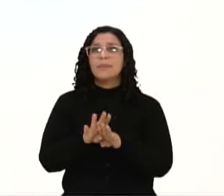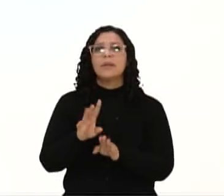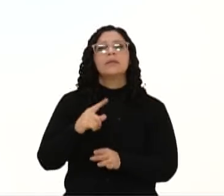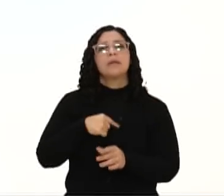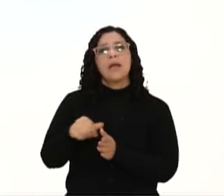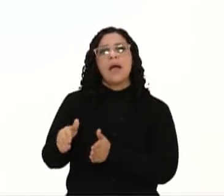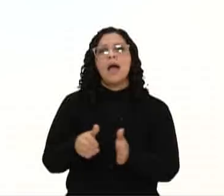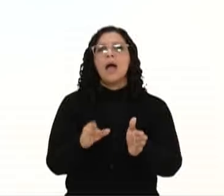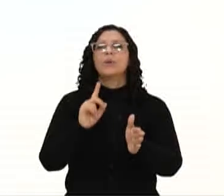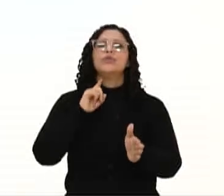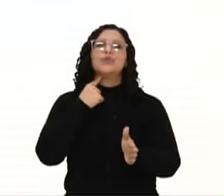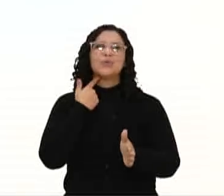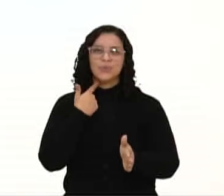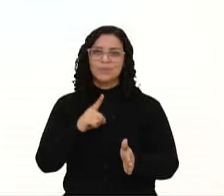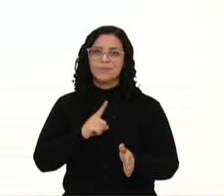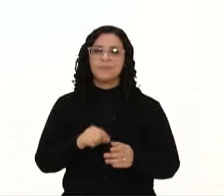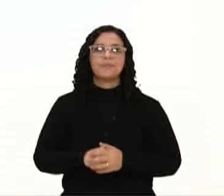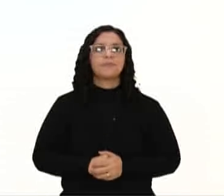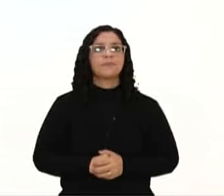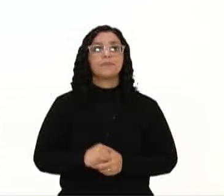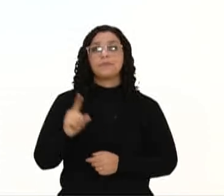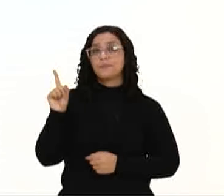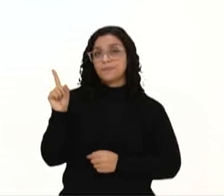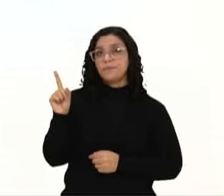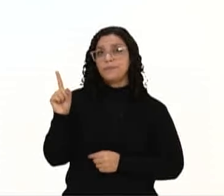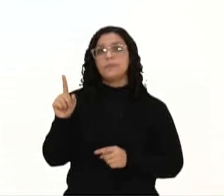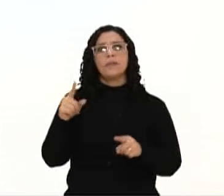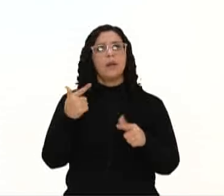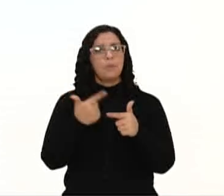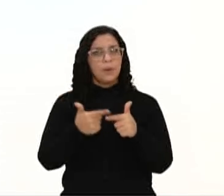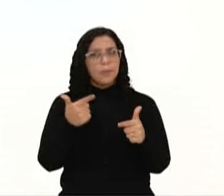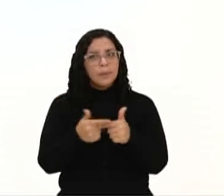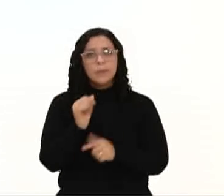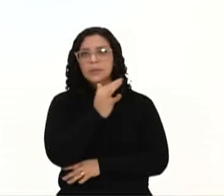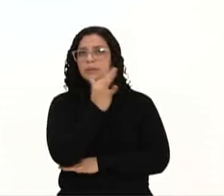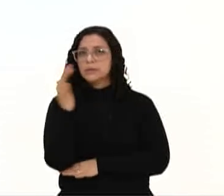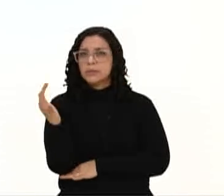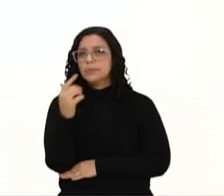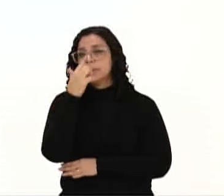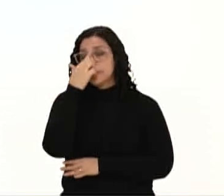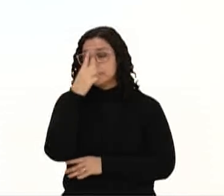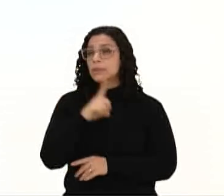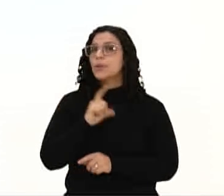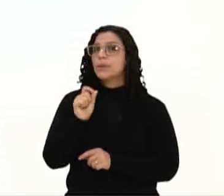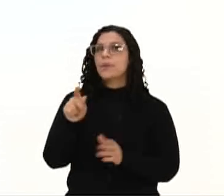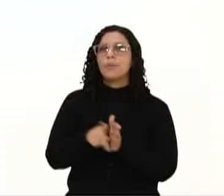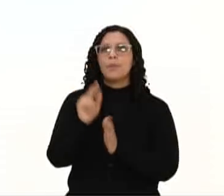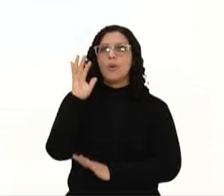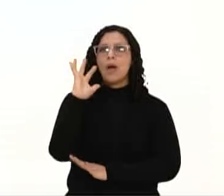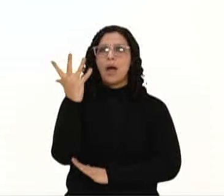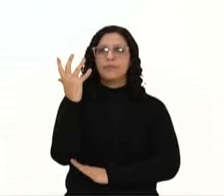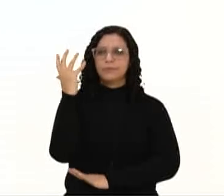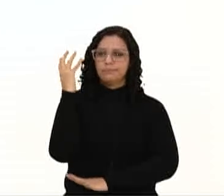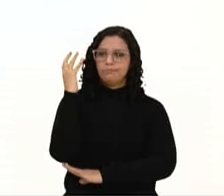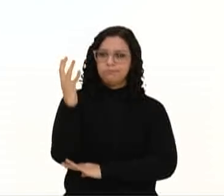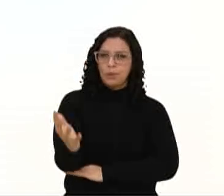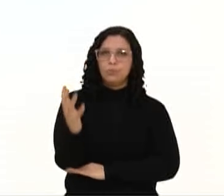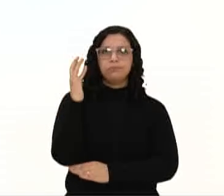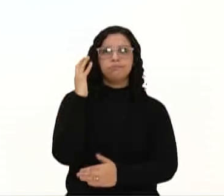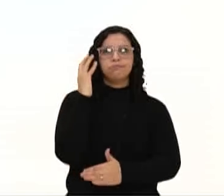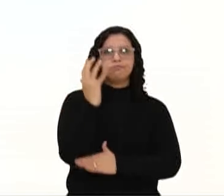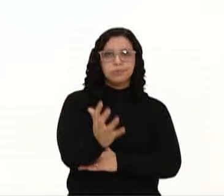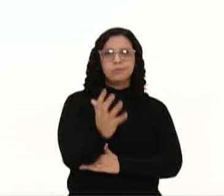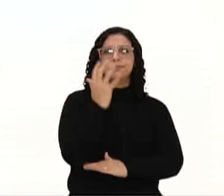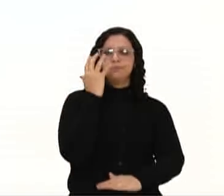nesse transporte, certo? E ainda continuando ali entre os problemas ambientais, o desmatamento. Acontecem por